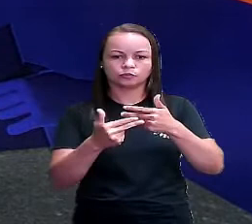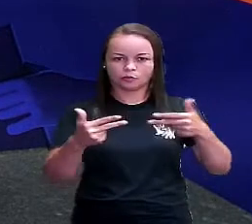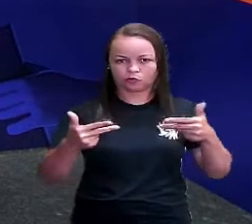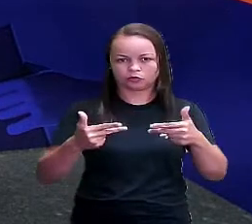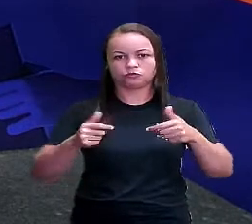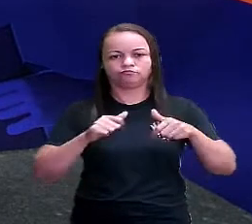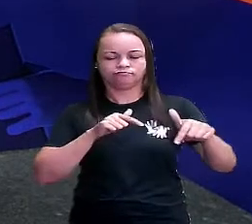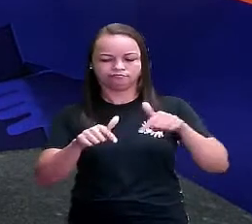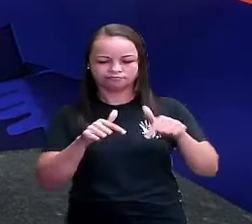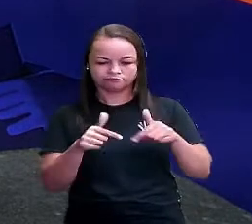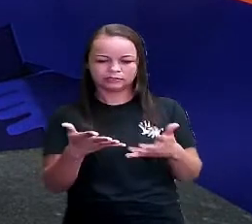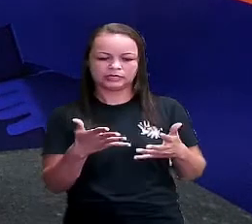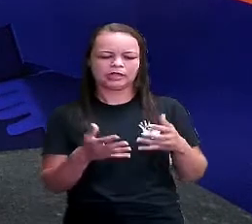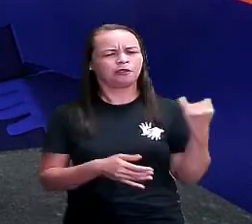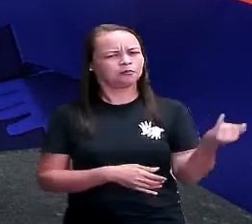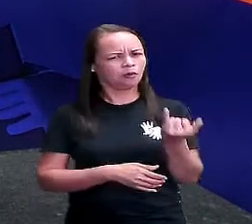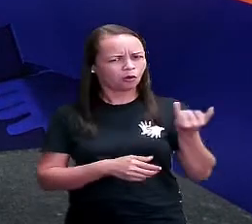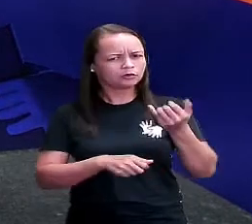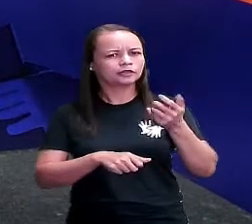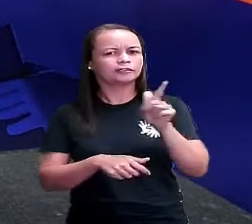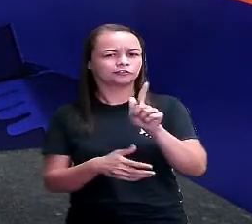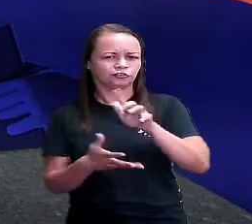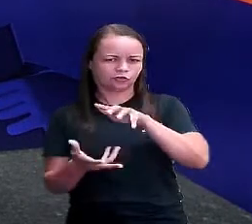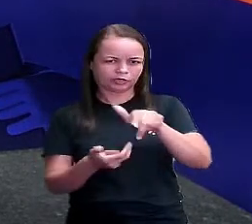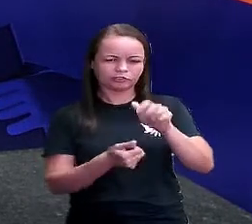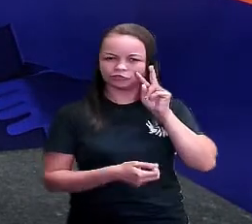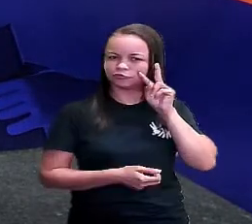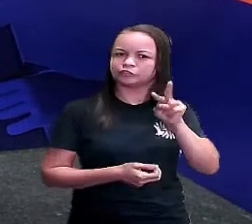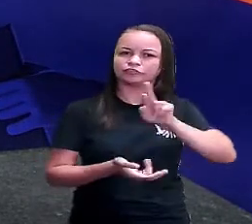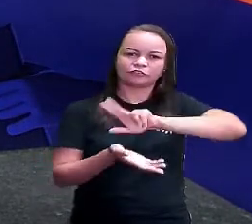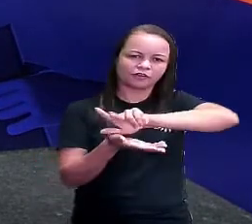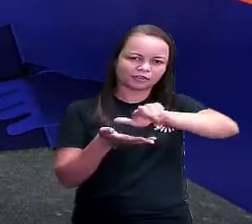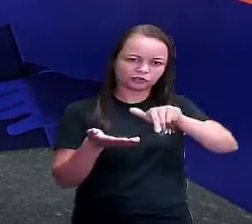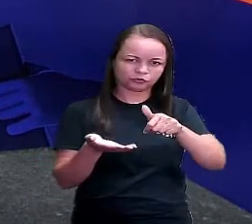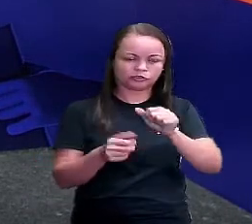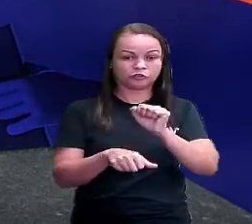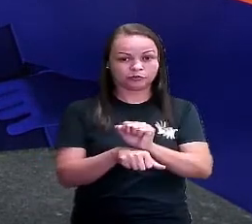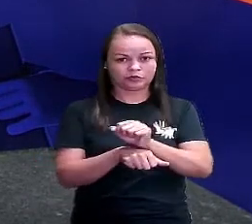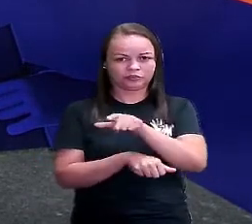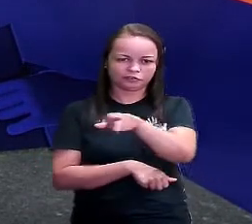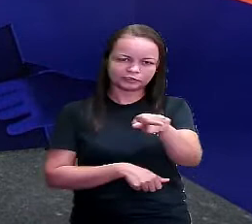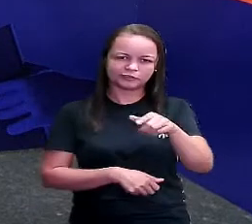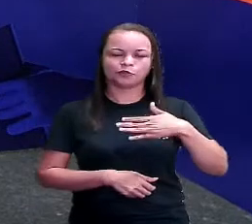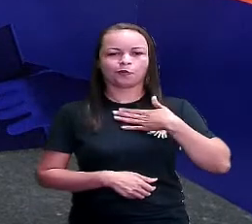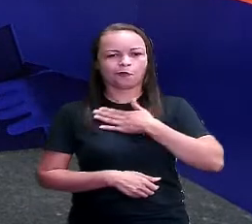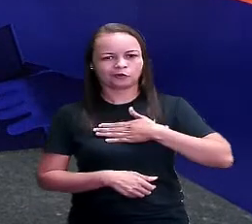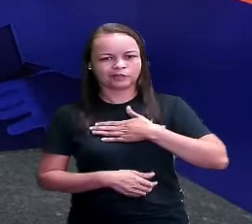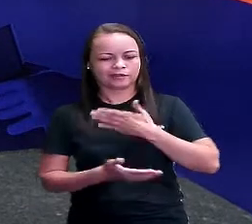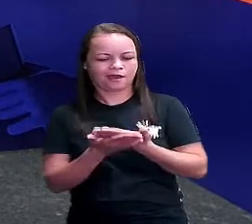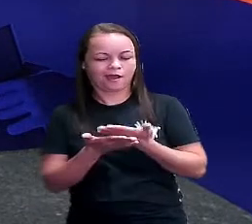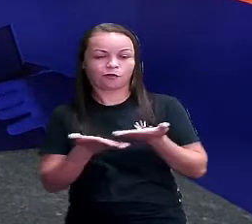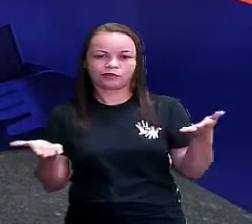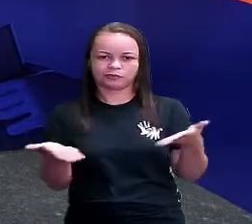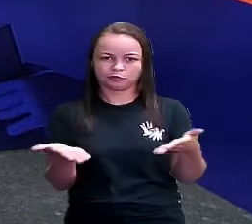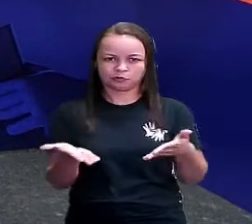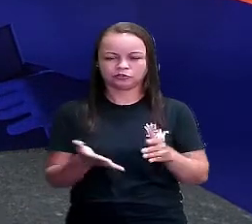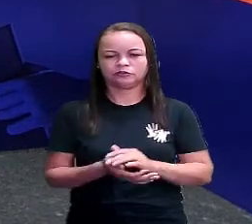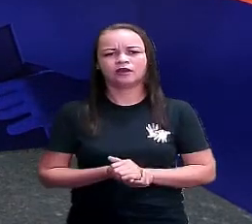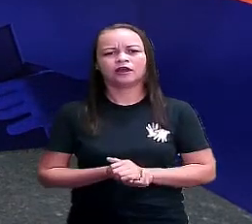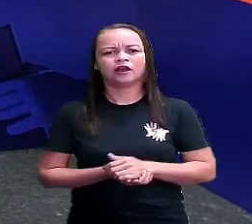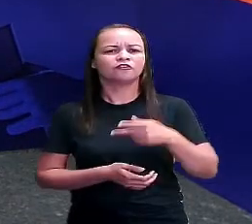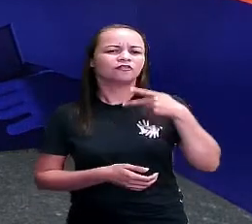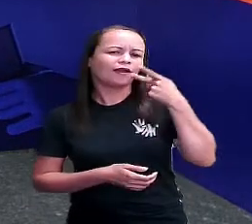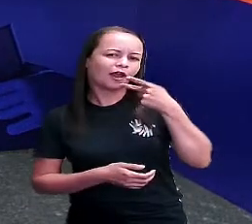muito importante, que em geografia a gente vê bastante sobre isso, né? Espero que vocês tenham gostado da nossa aula de hoje, que a gente falou sobre temas